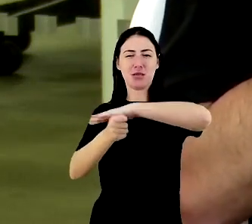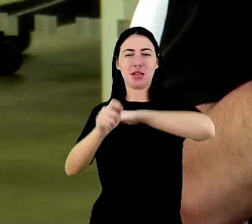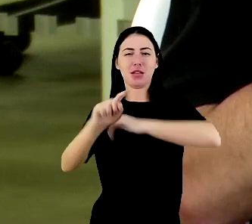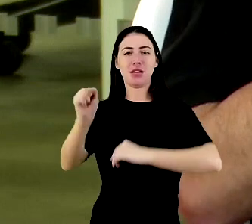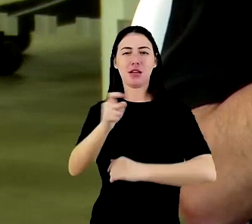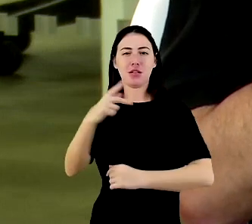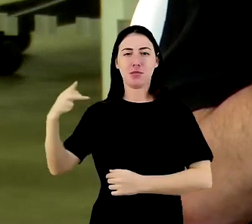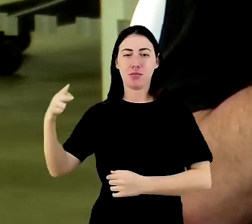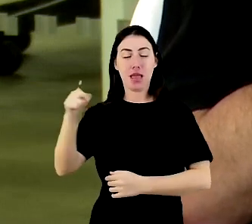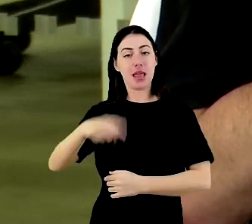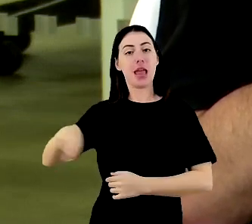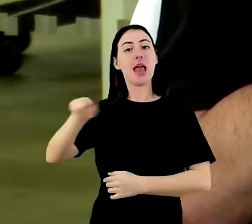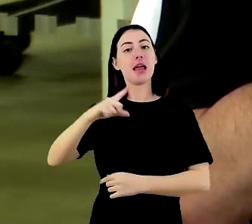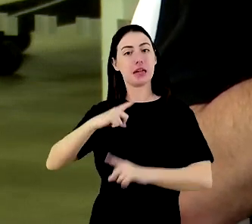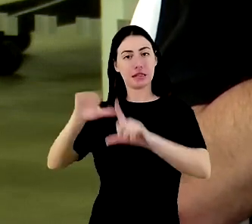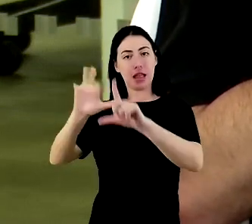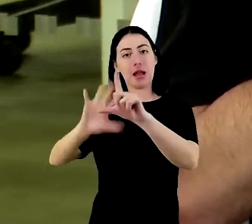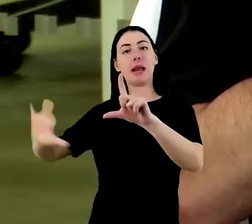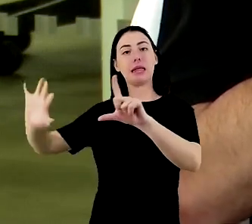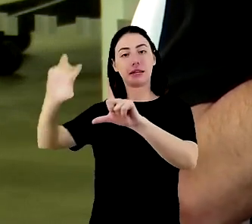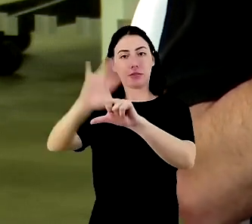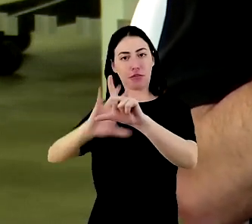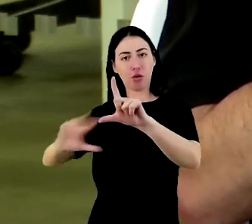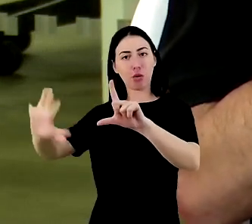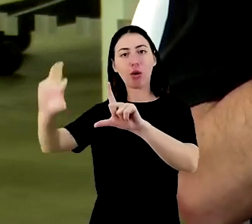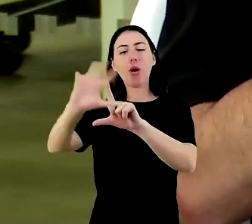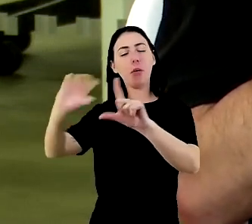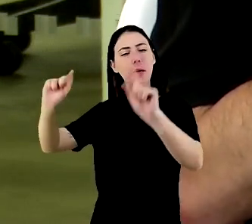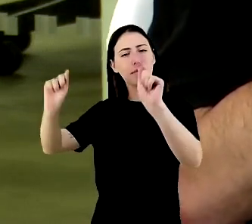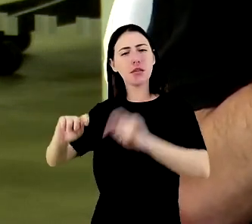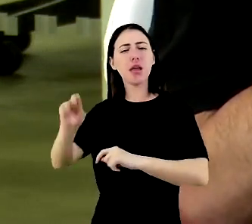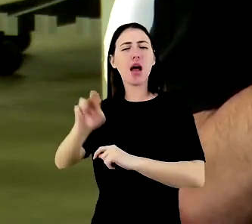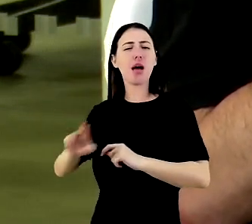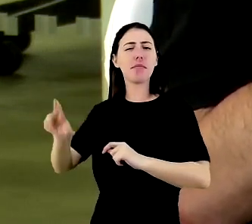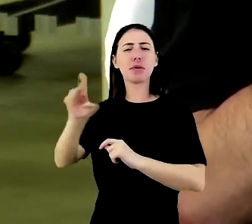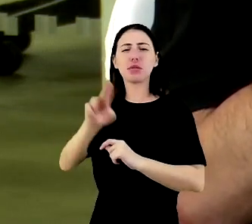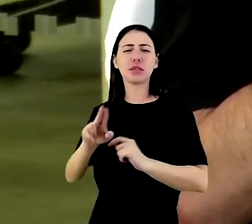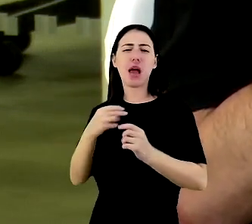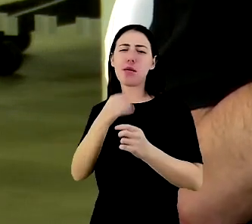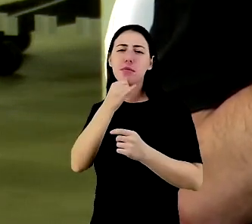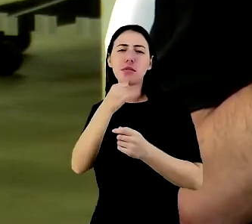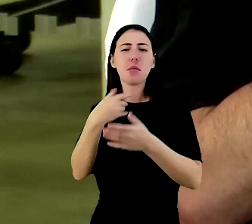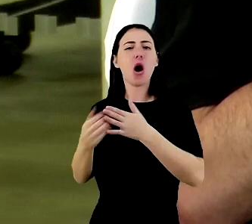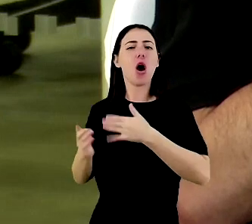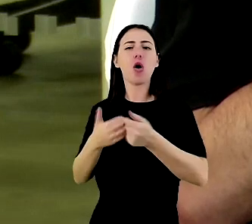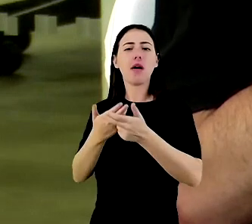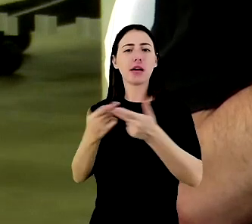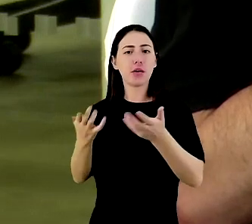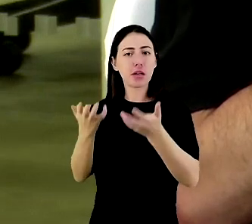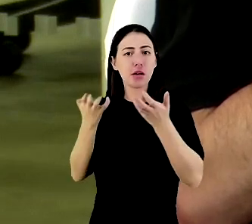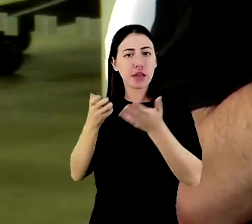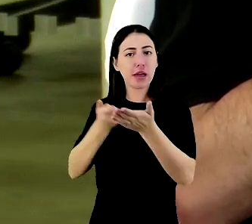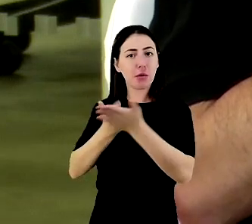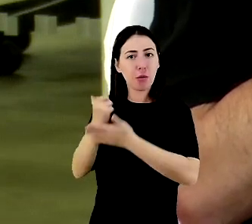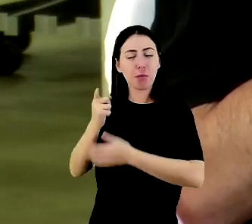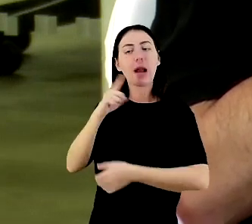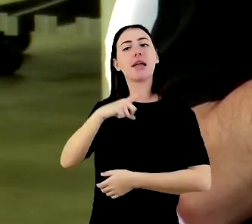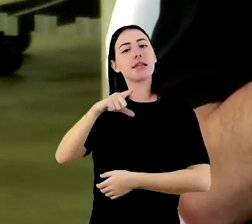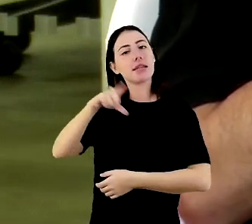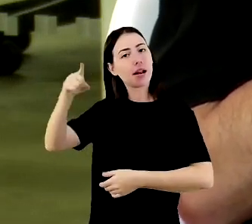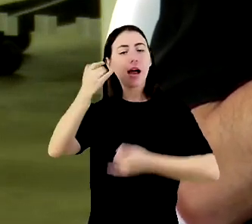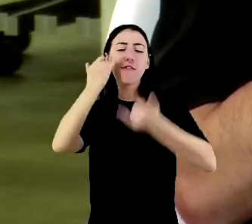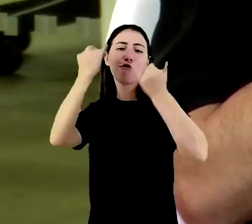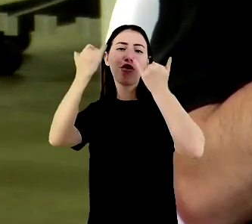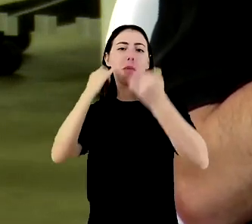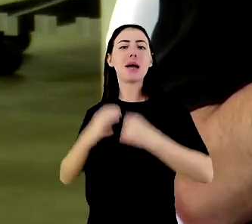em três variáveis. Né? Então, qualquer produto financeiro hoje que você queira está lá. É a liquidez, é a rentabilidade e o tempo